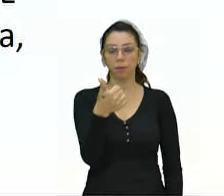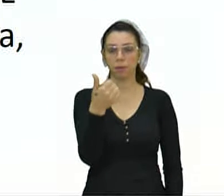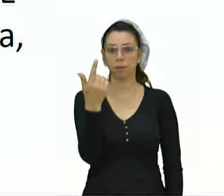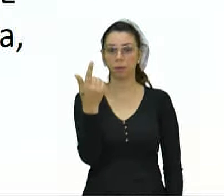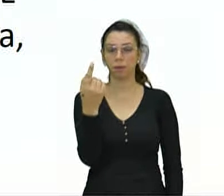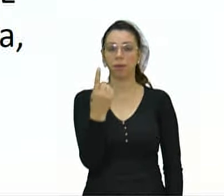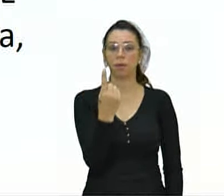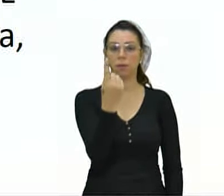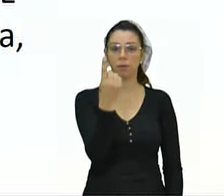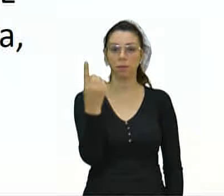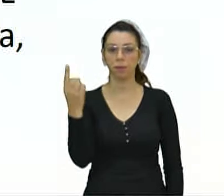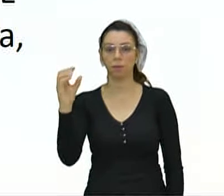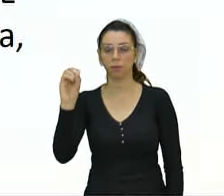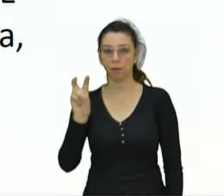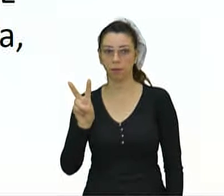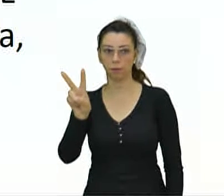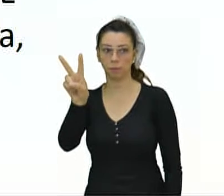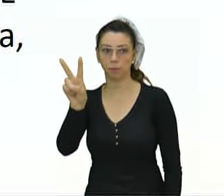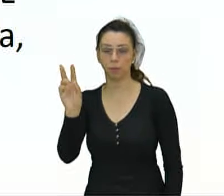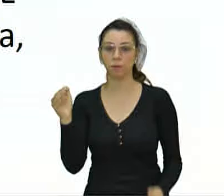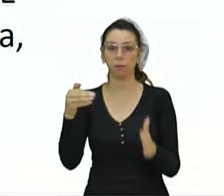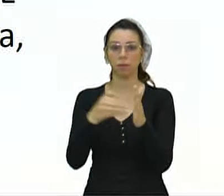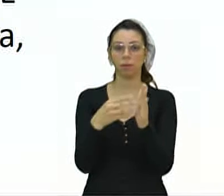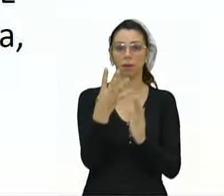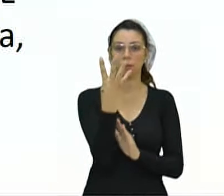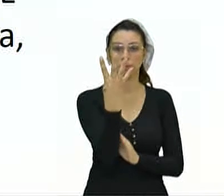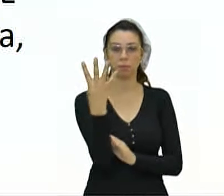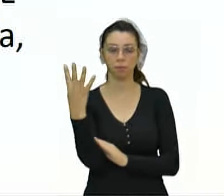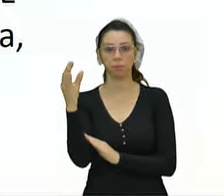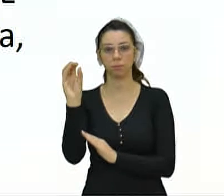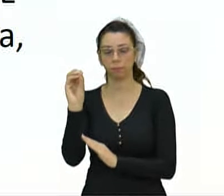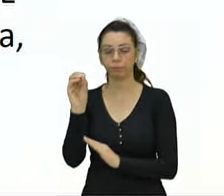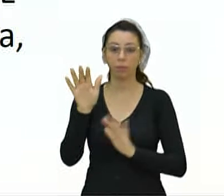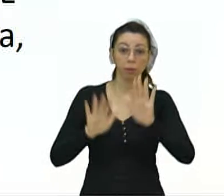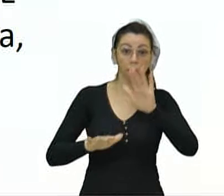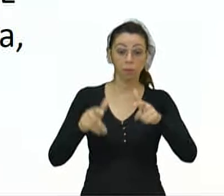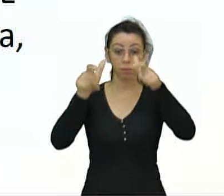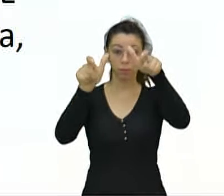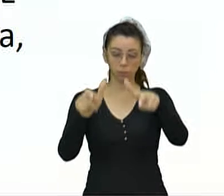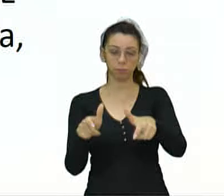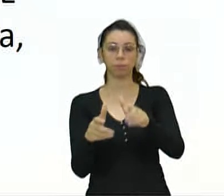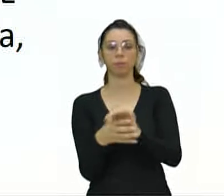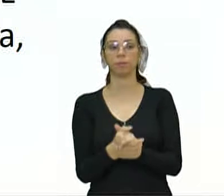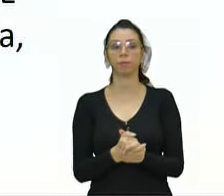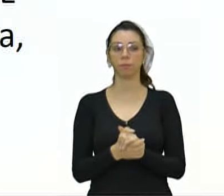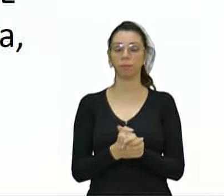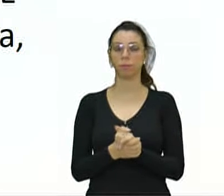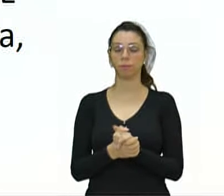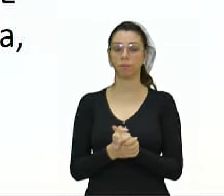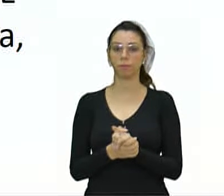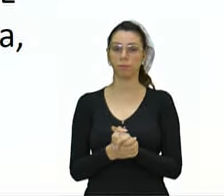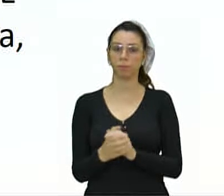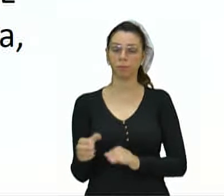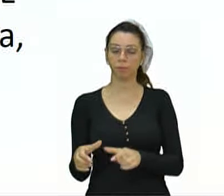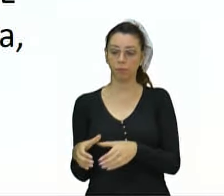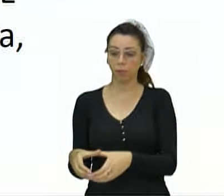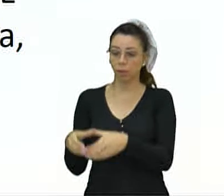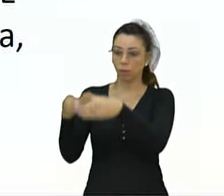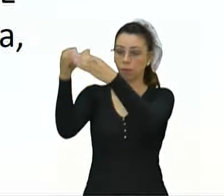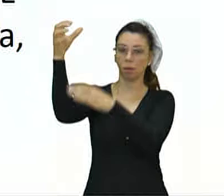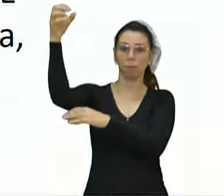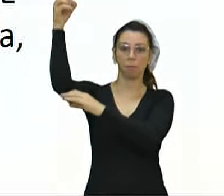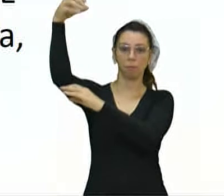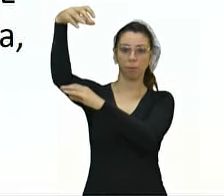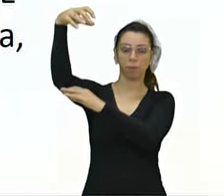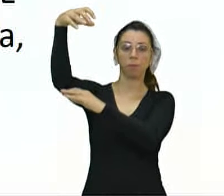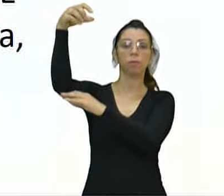volts, essas aqui então, dependendo da região. São afixadas nos postes de concreto